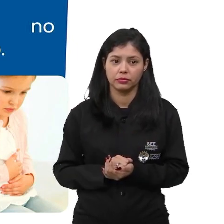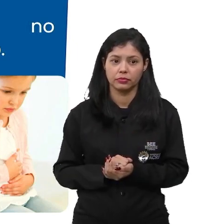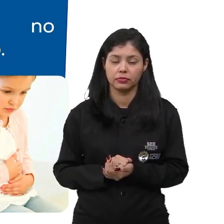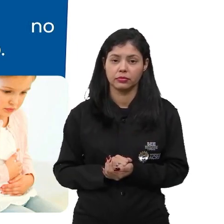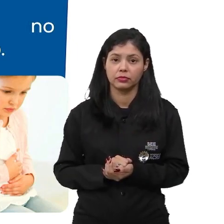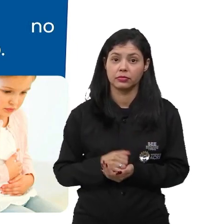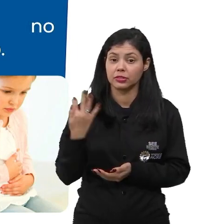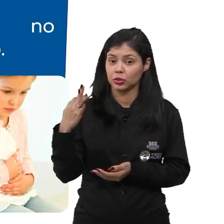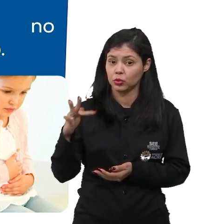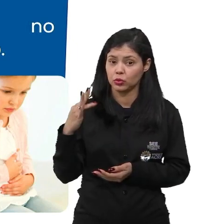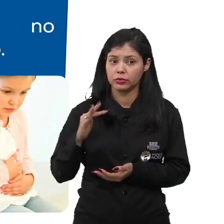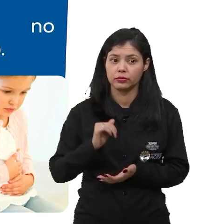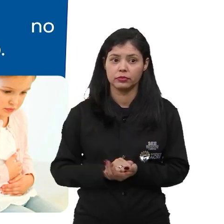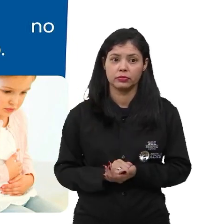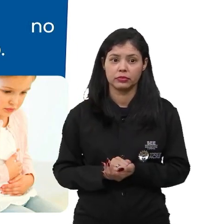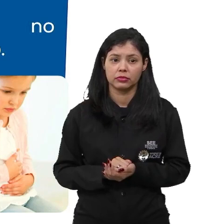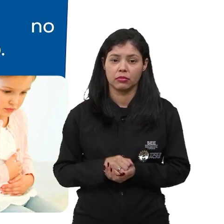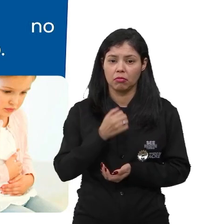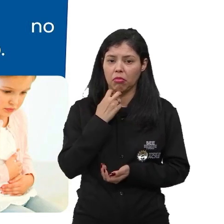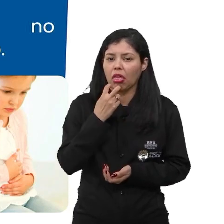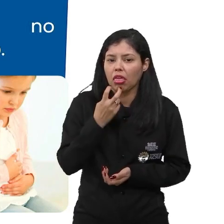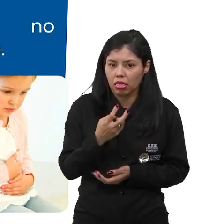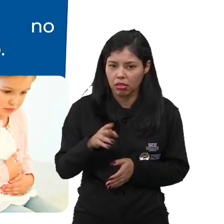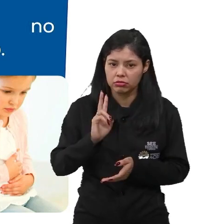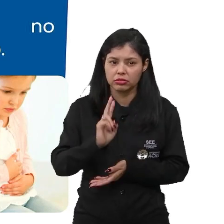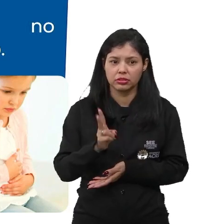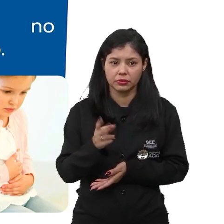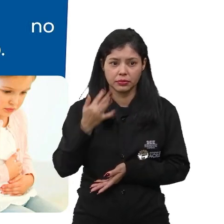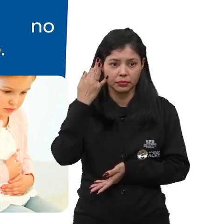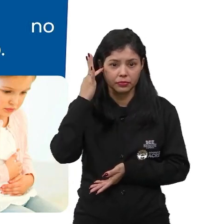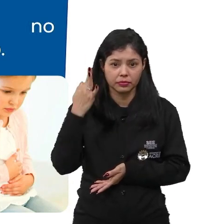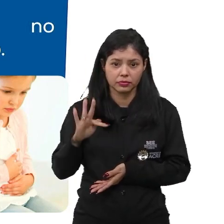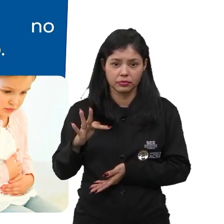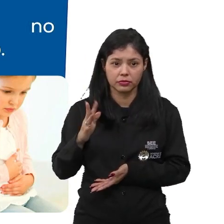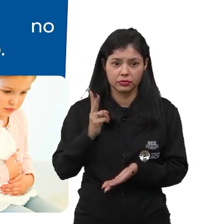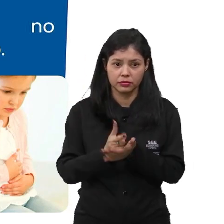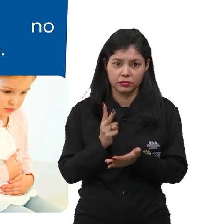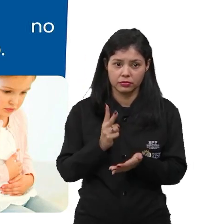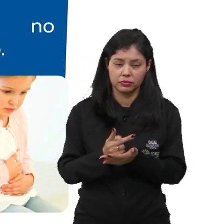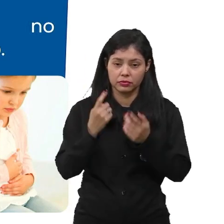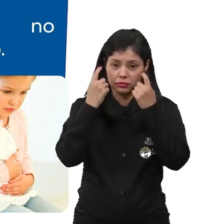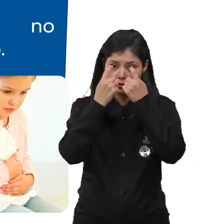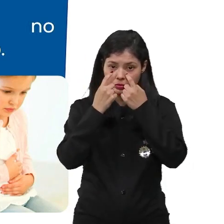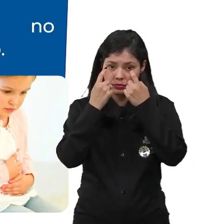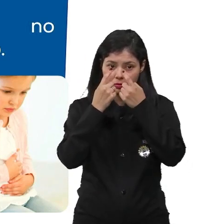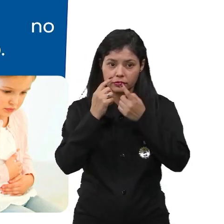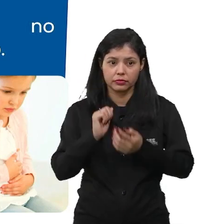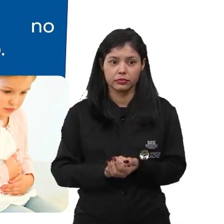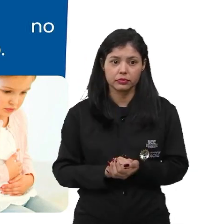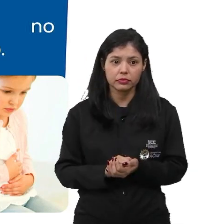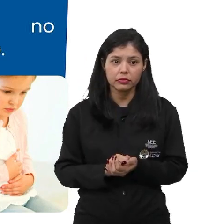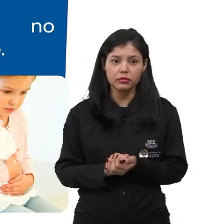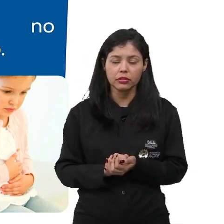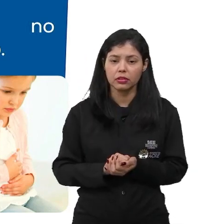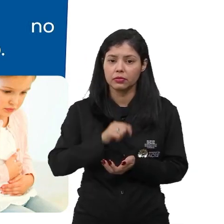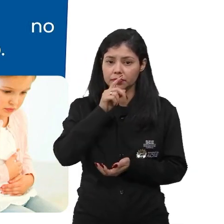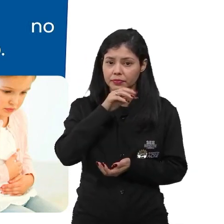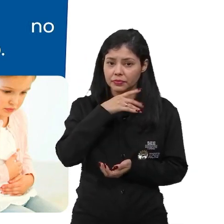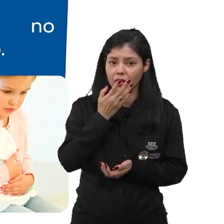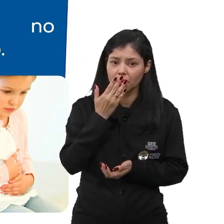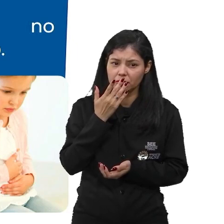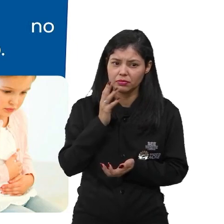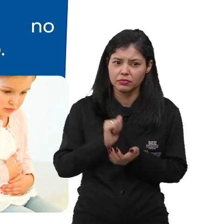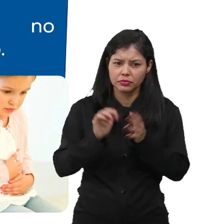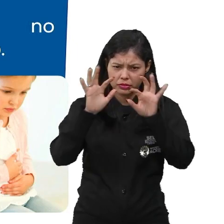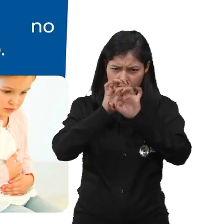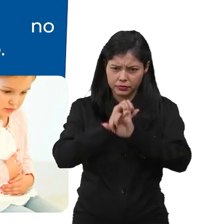na panturrilha, enjoo e vômito, pode também ter dor ali ao redor dos olhos, né, alteração na cor da urina, uma urina